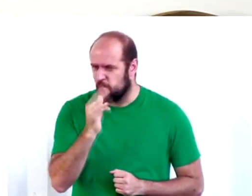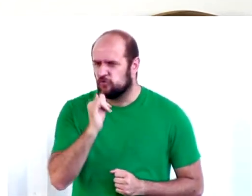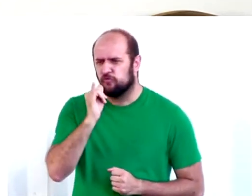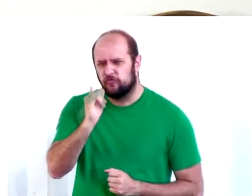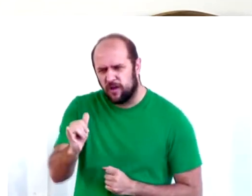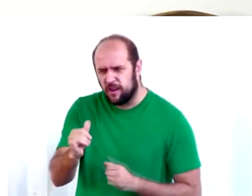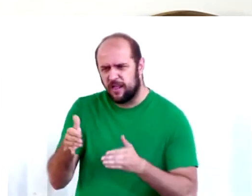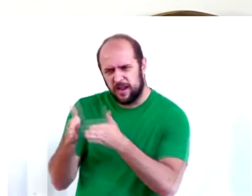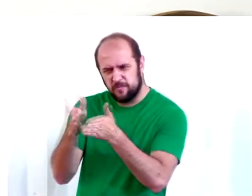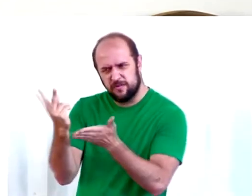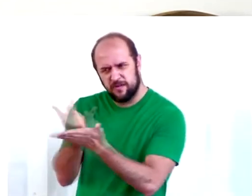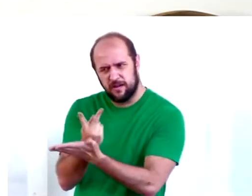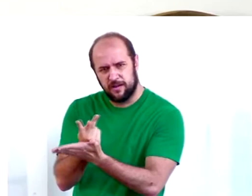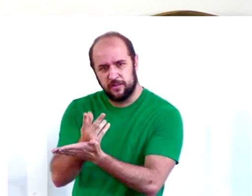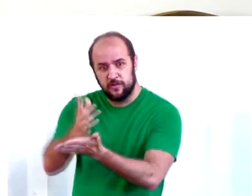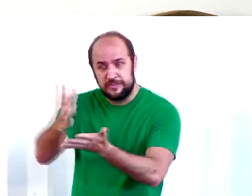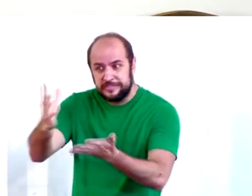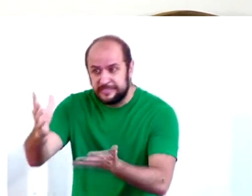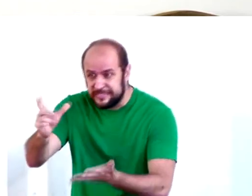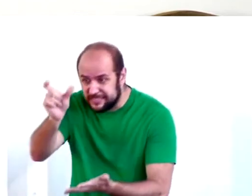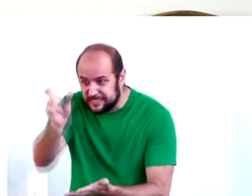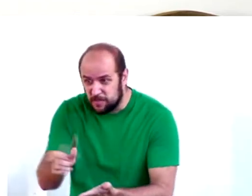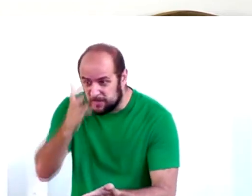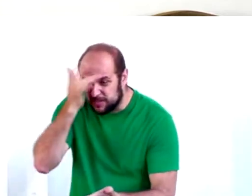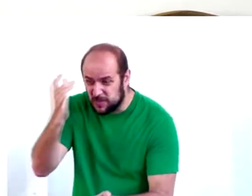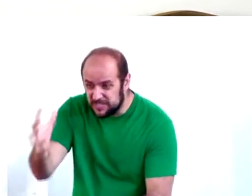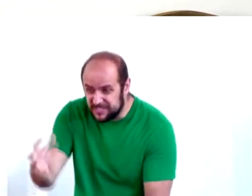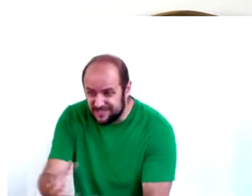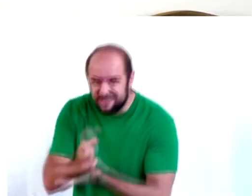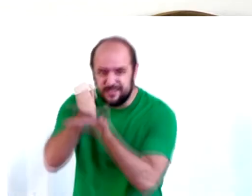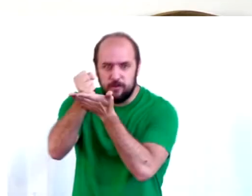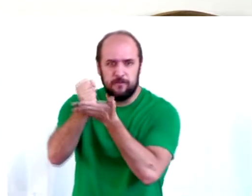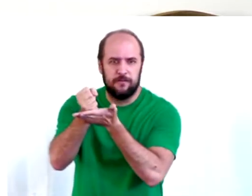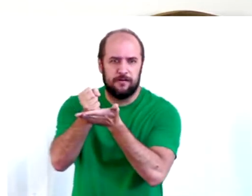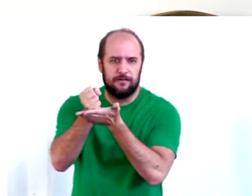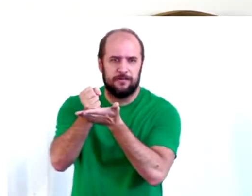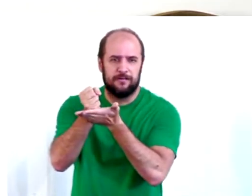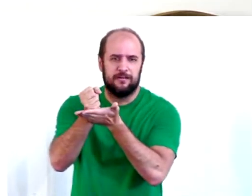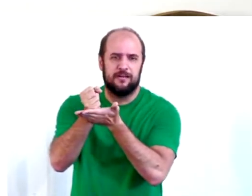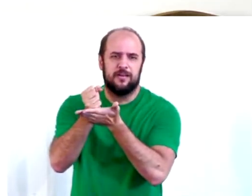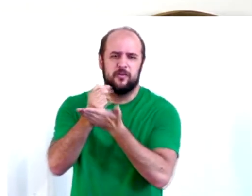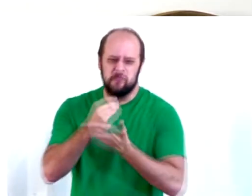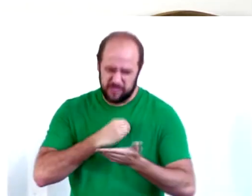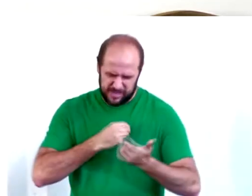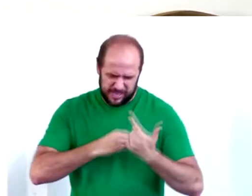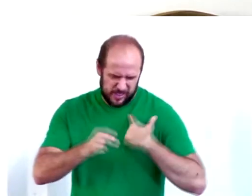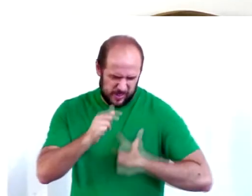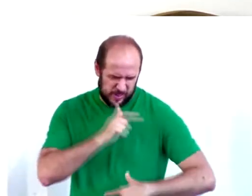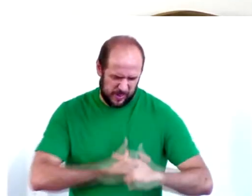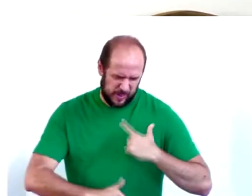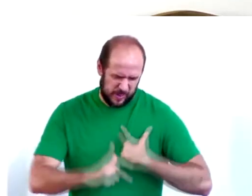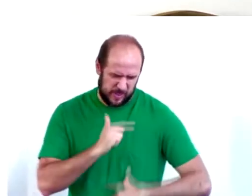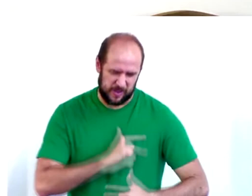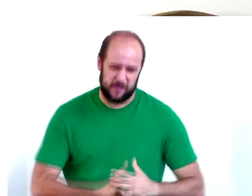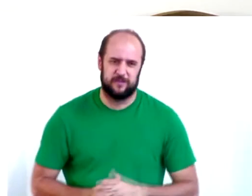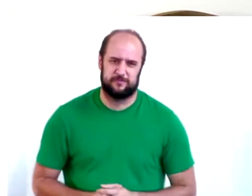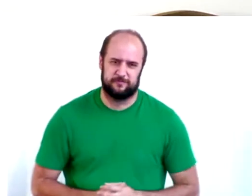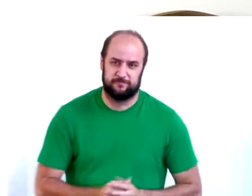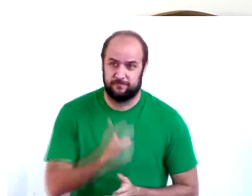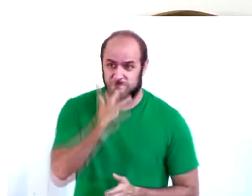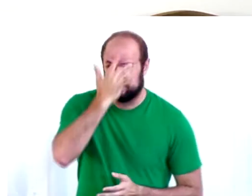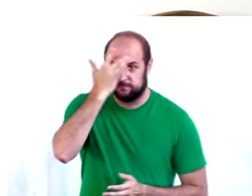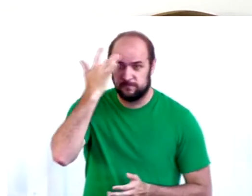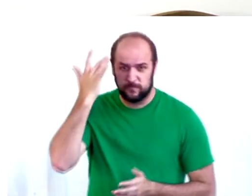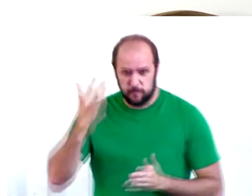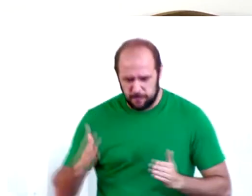caminho errado, salvará da morte a alma dele e cobrirá multidão de pecados. Aquele que for trazido de